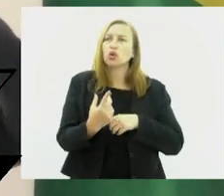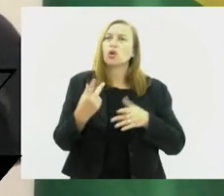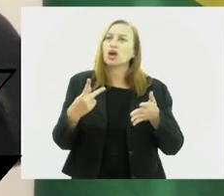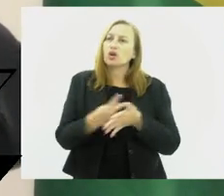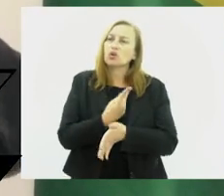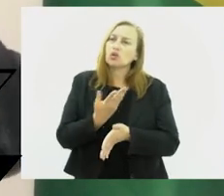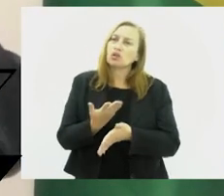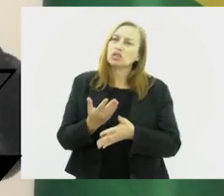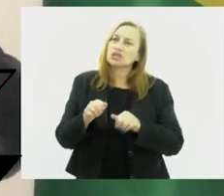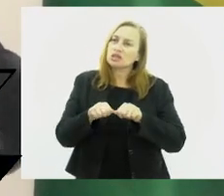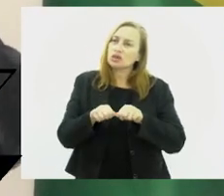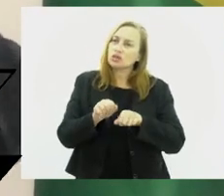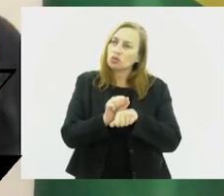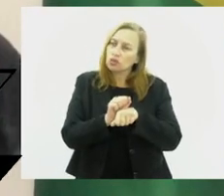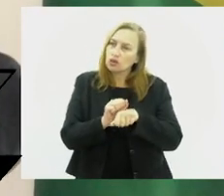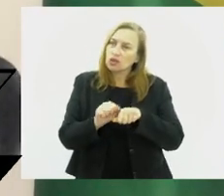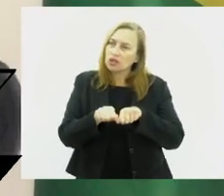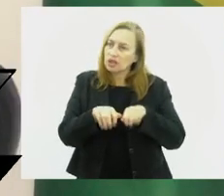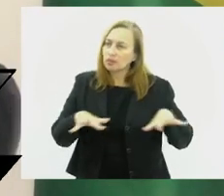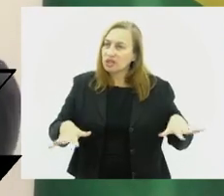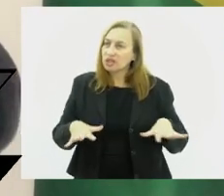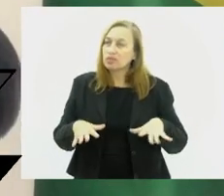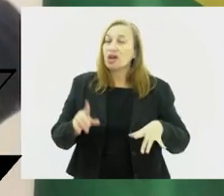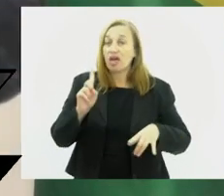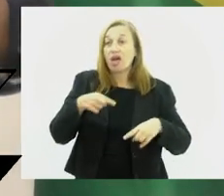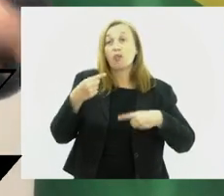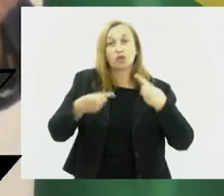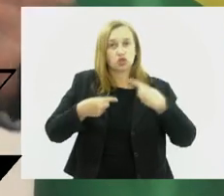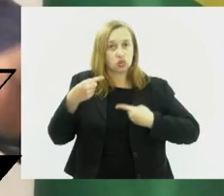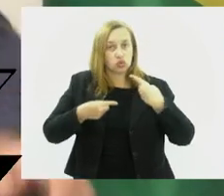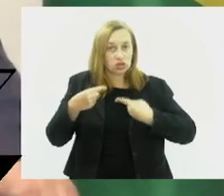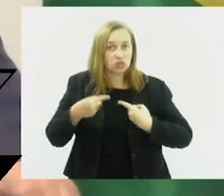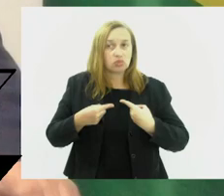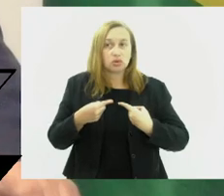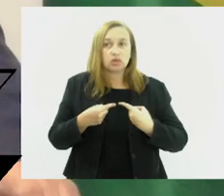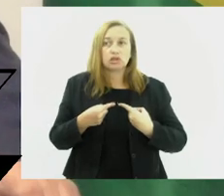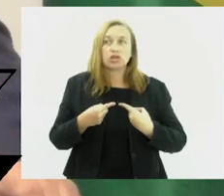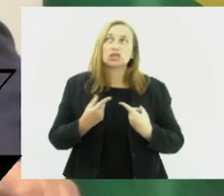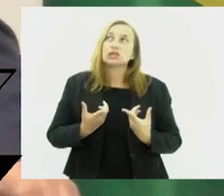aconteceu no Covid-19, é uma discussão que vai ter aí